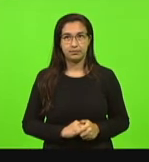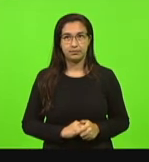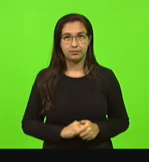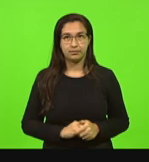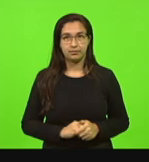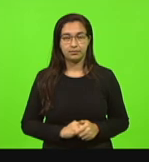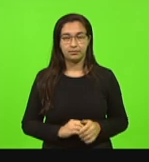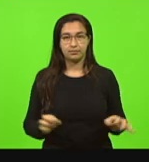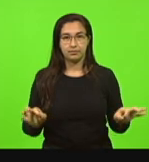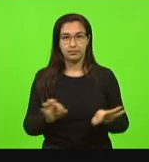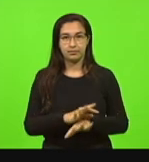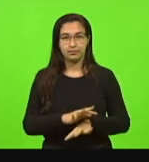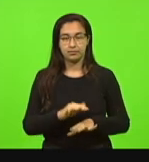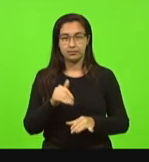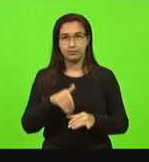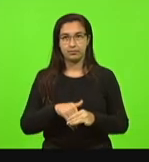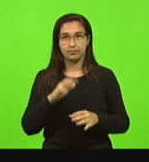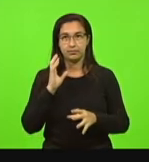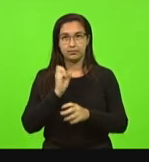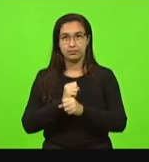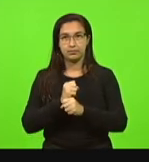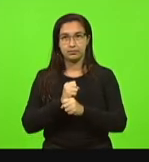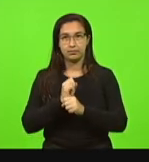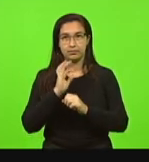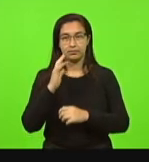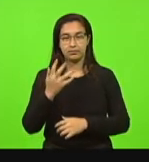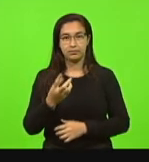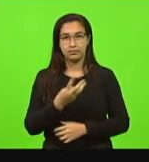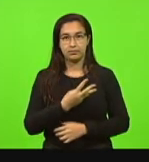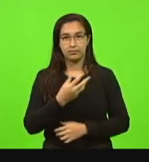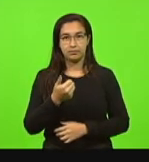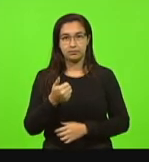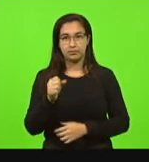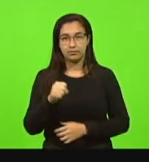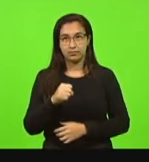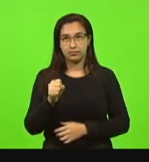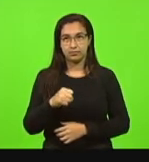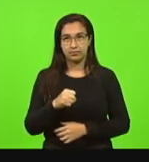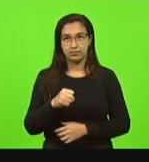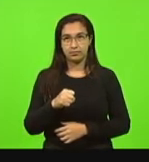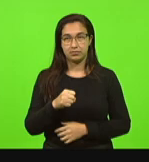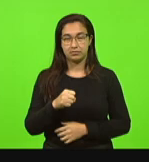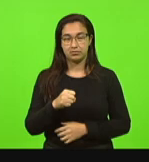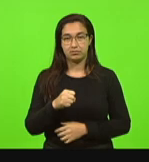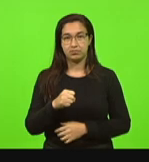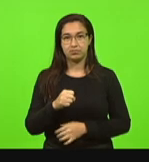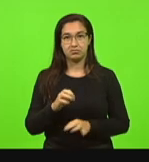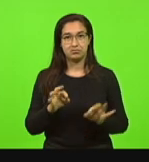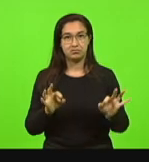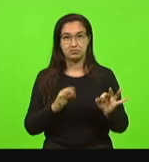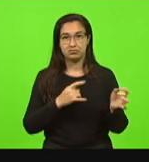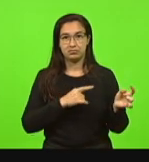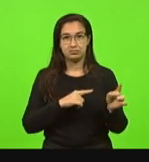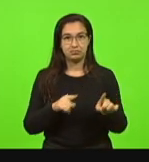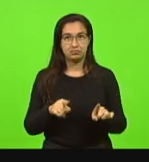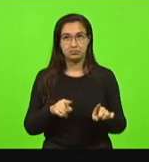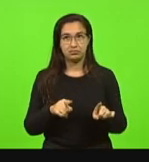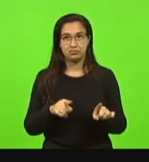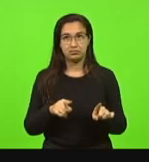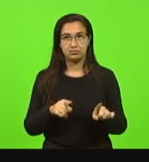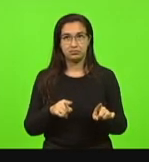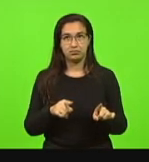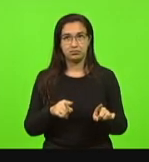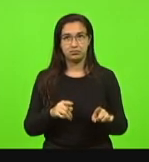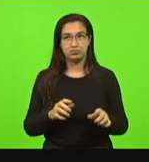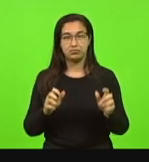Encerrada a votação, colho o resultado. 31 votos sim, nem um voto contra e nenhuma abstenção.